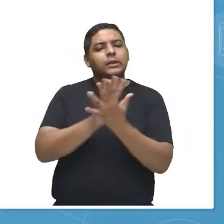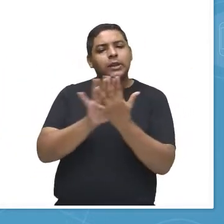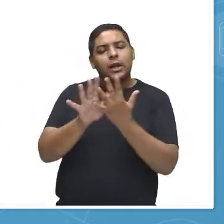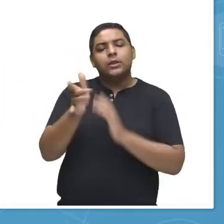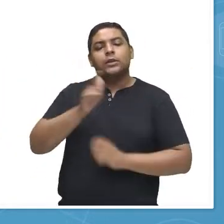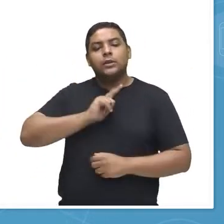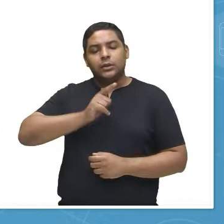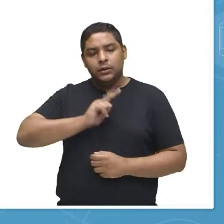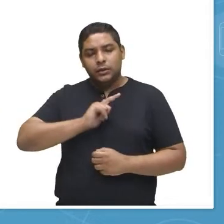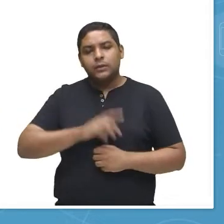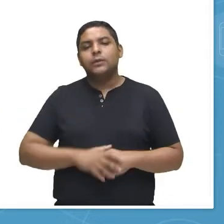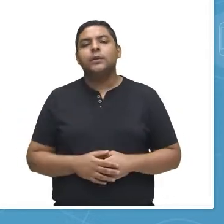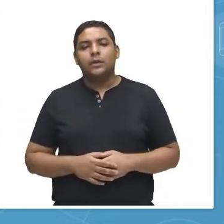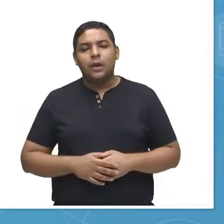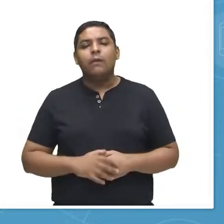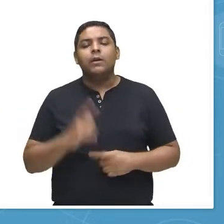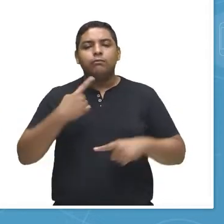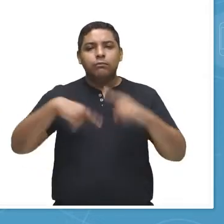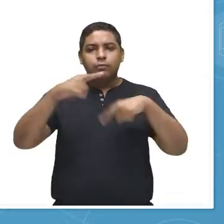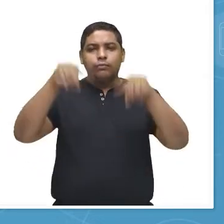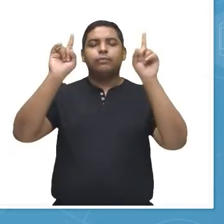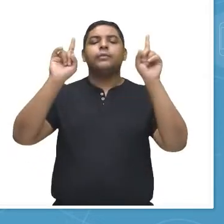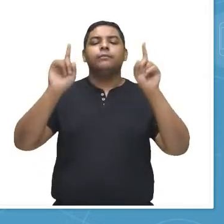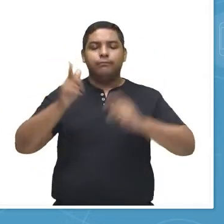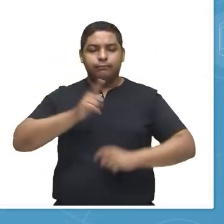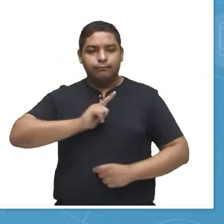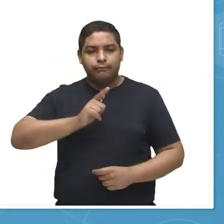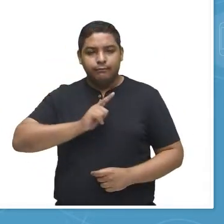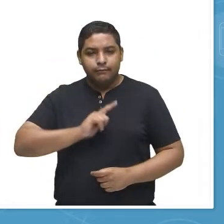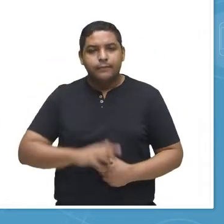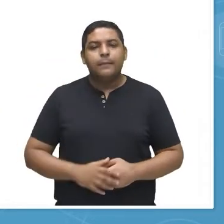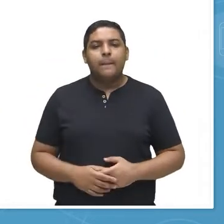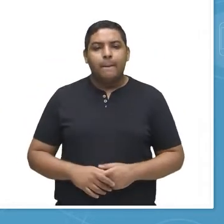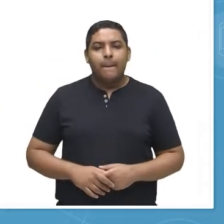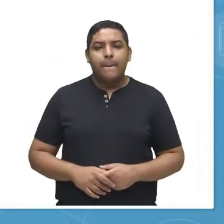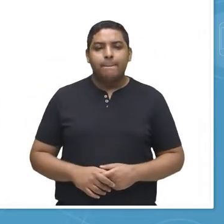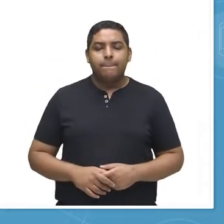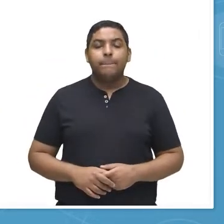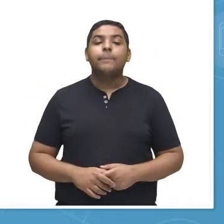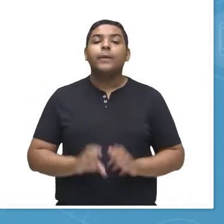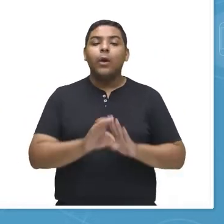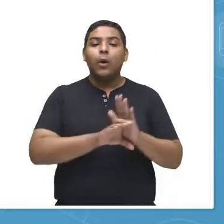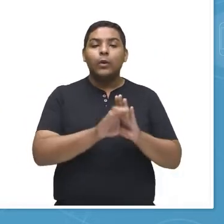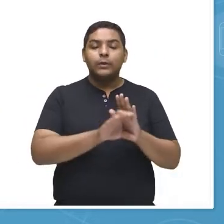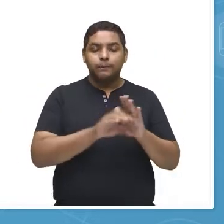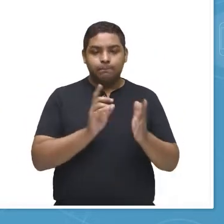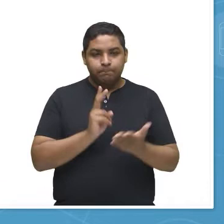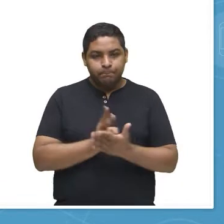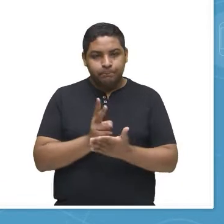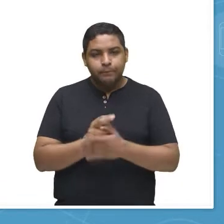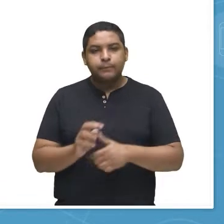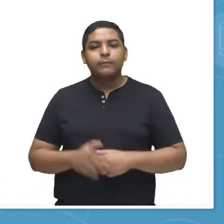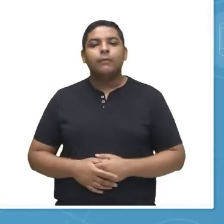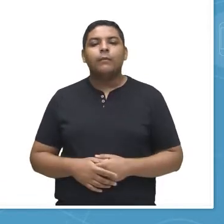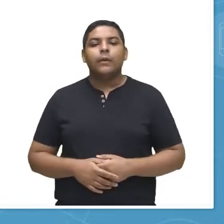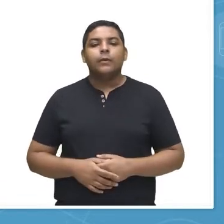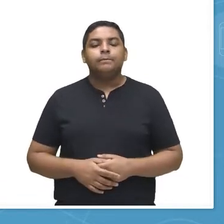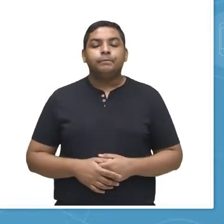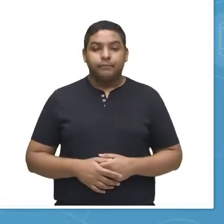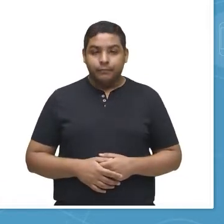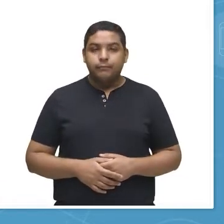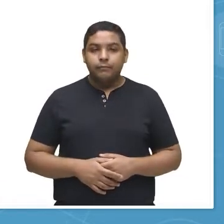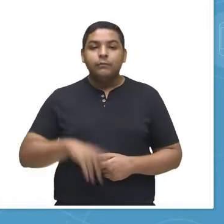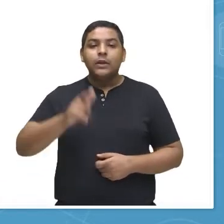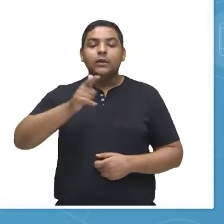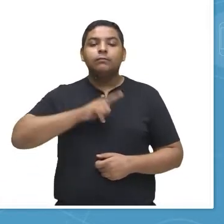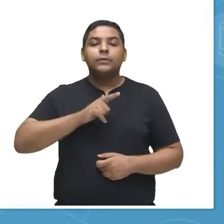vai produzir. Continuando o nosso conceito de rede urbana. Em virtude da variação da oferta